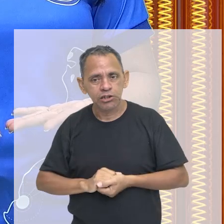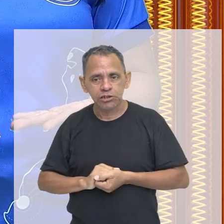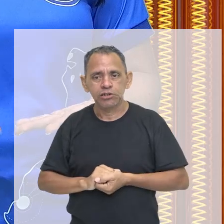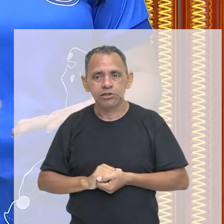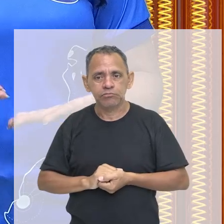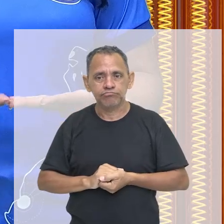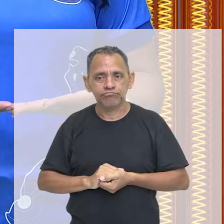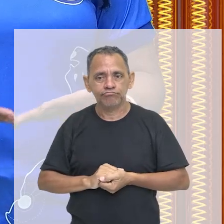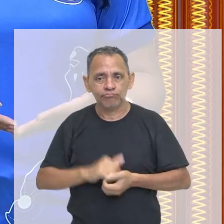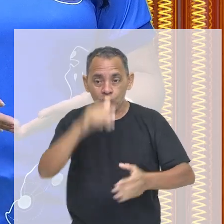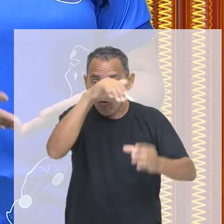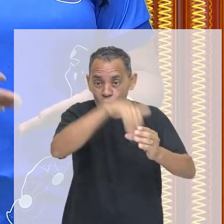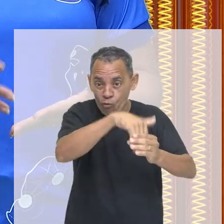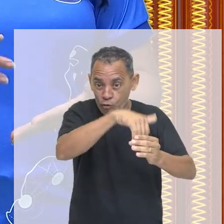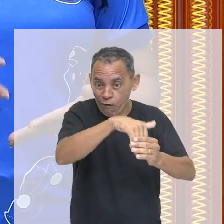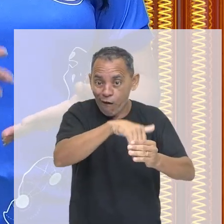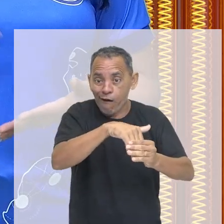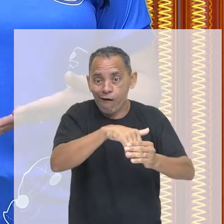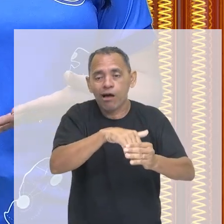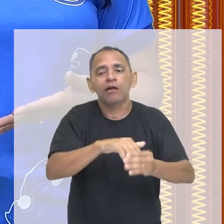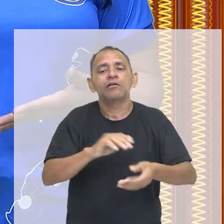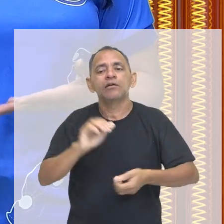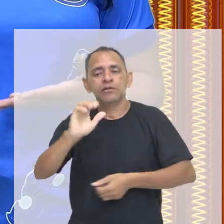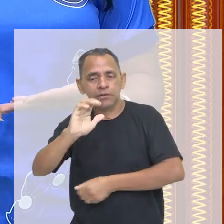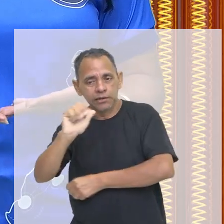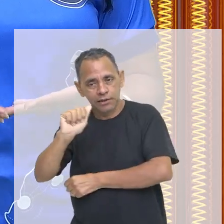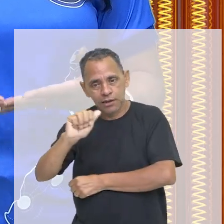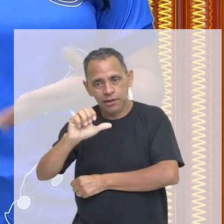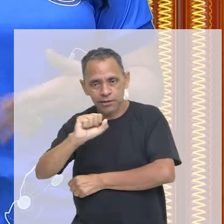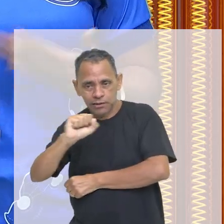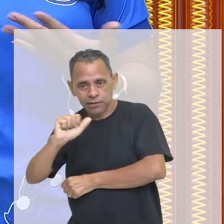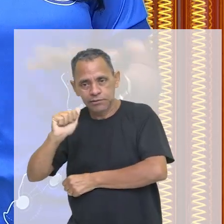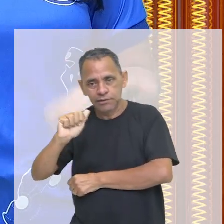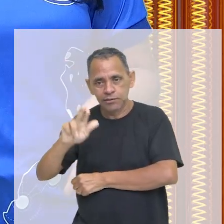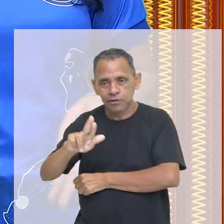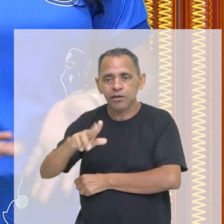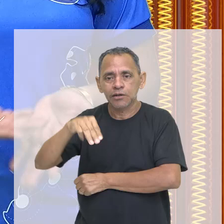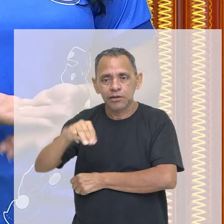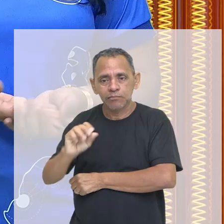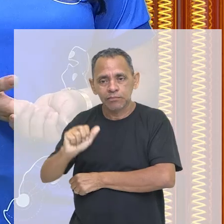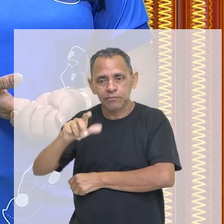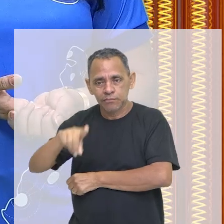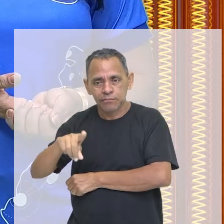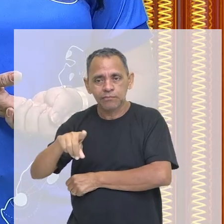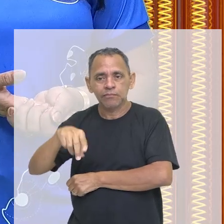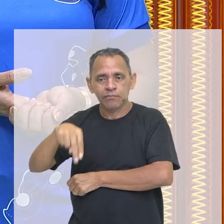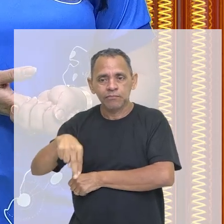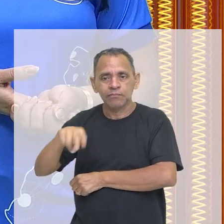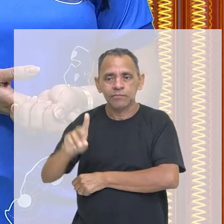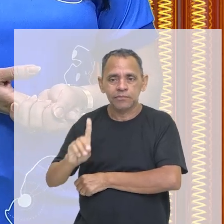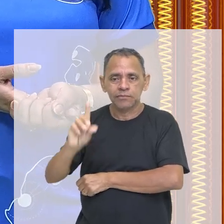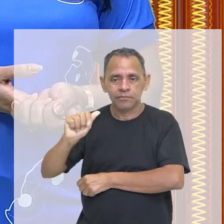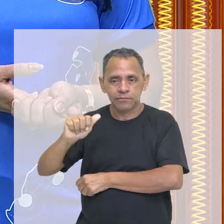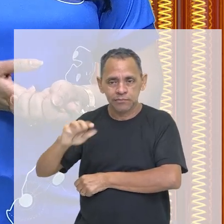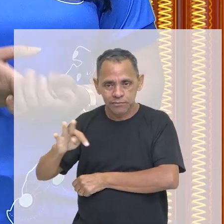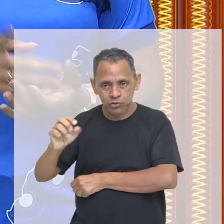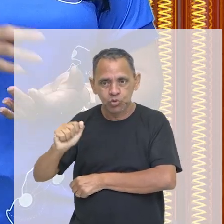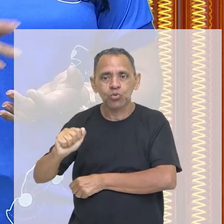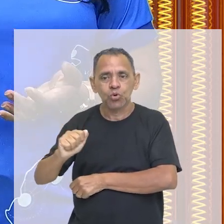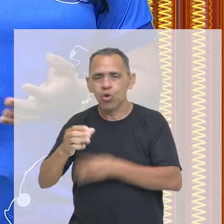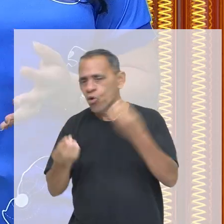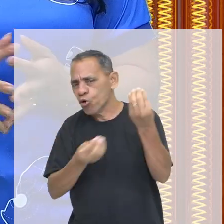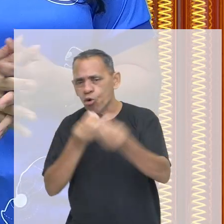leis militares, ele poderia ter seu mandato cassado. Então, não tinha uma justificativa para a cassação de mandatos,